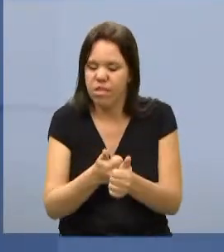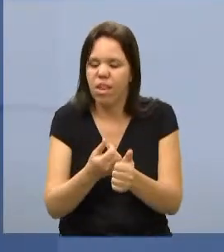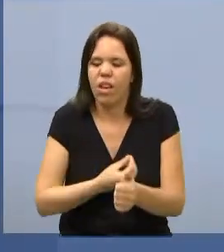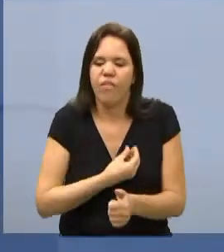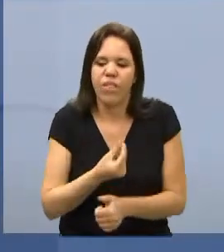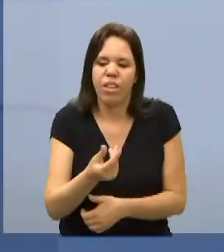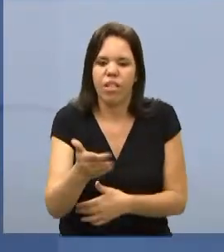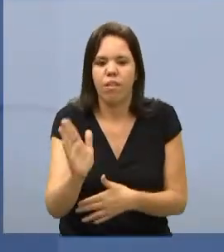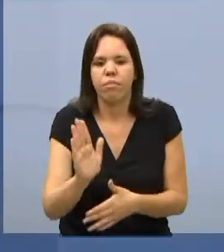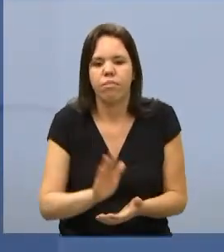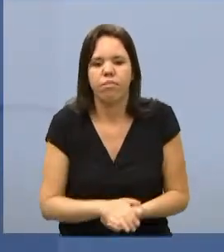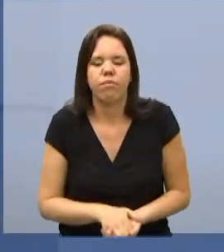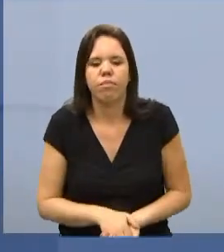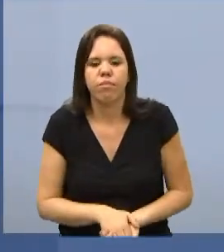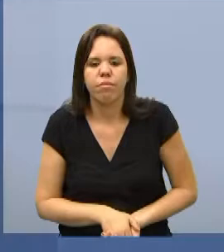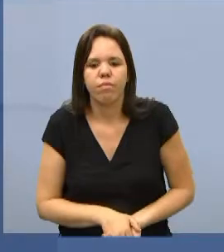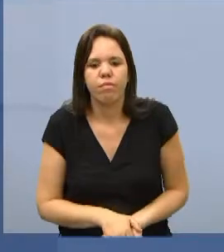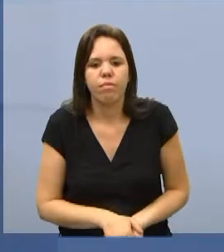caminho.